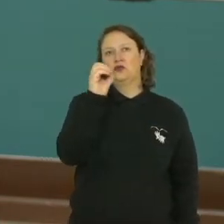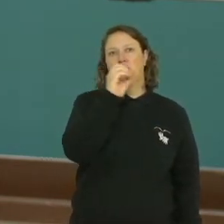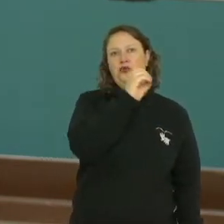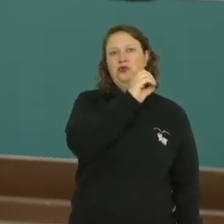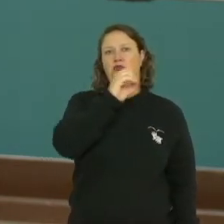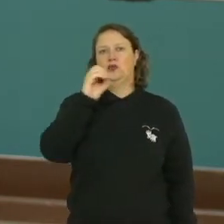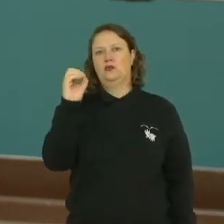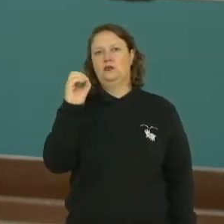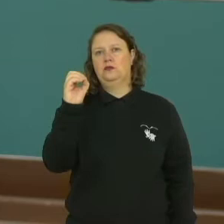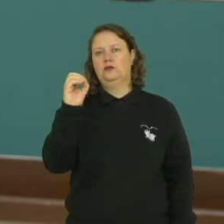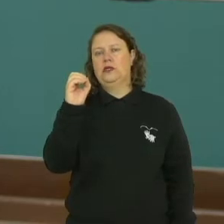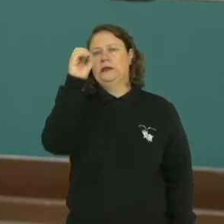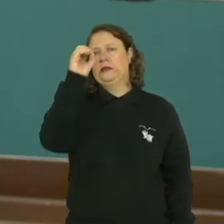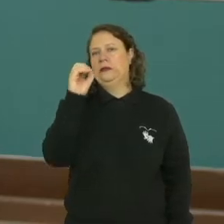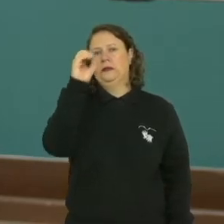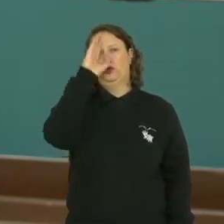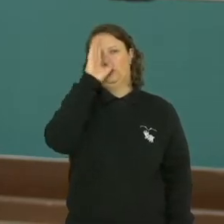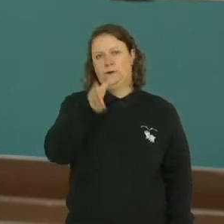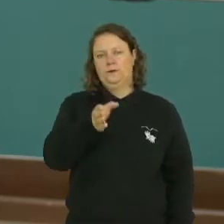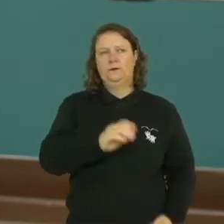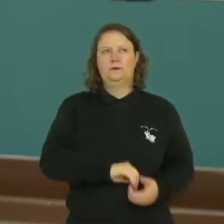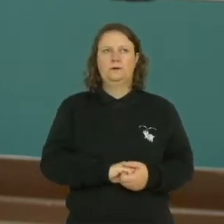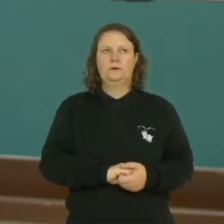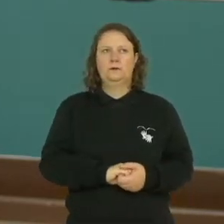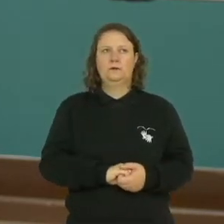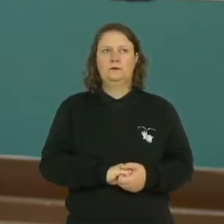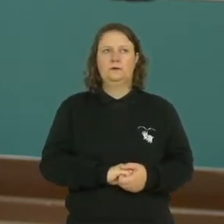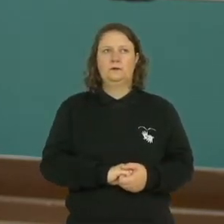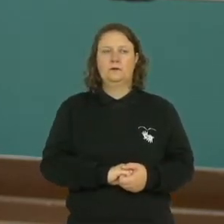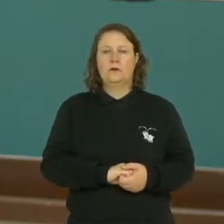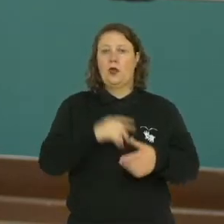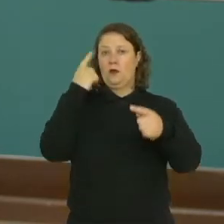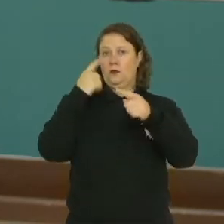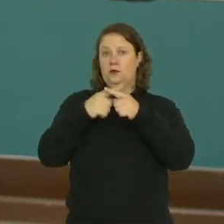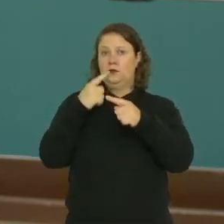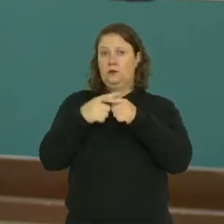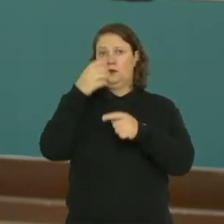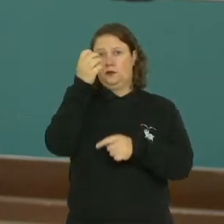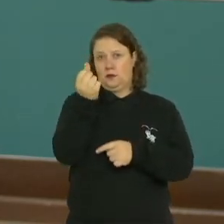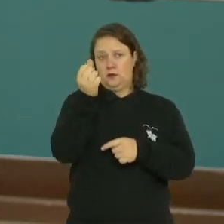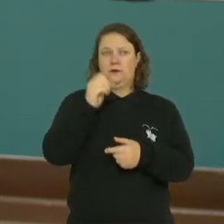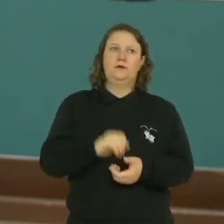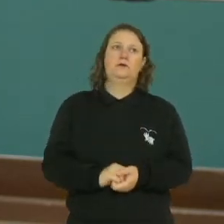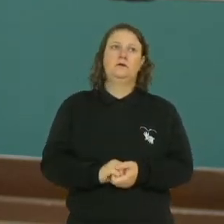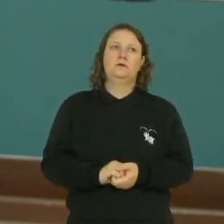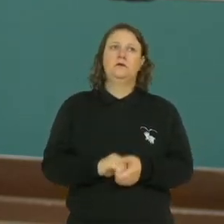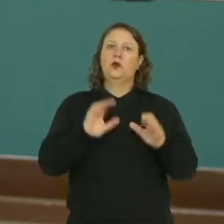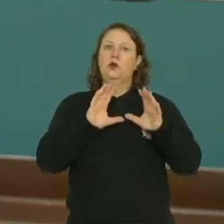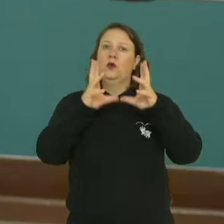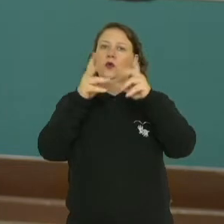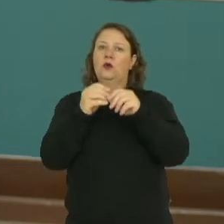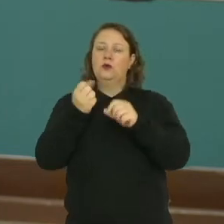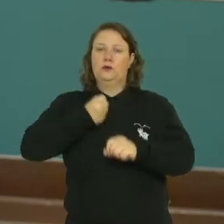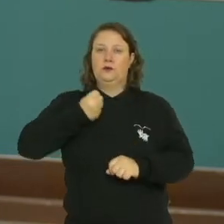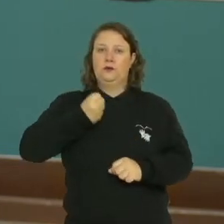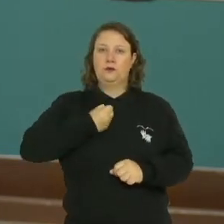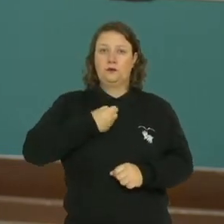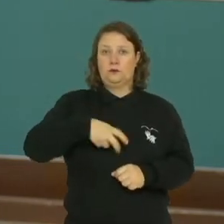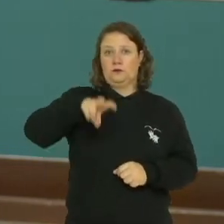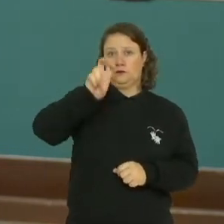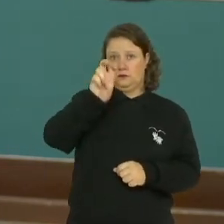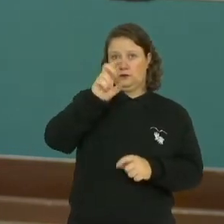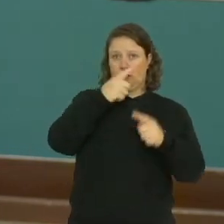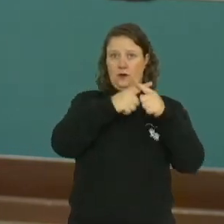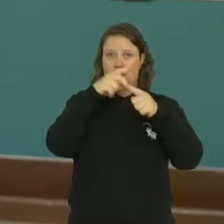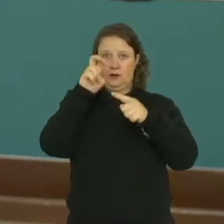primeira linha tudo com 0. Depois efetuamos a multiplicação de todos os números por 6, depois todos os números por 5